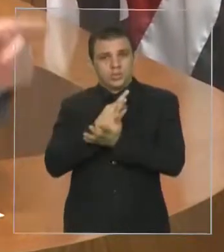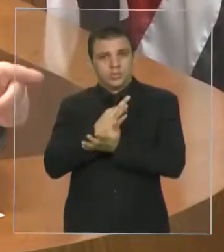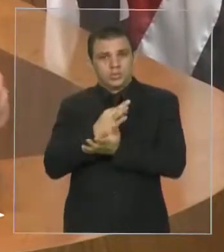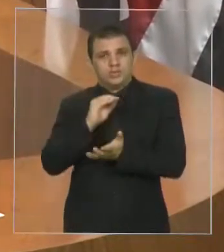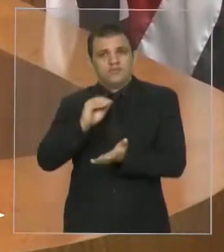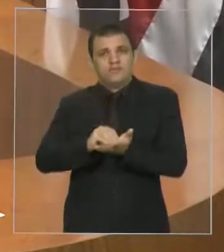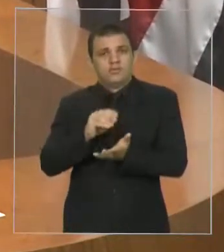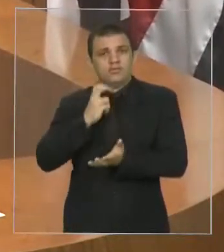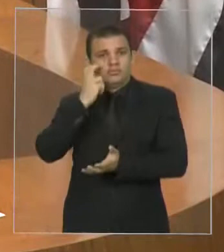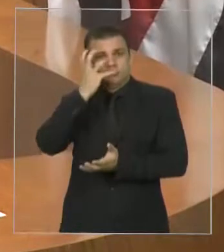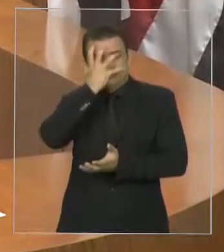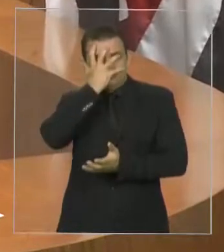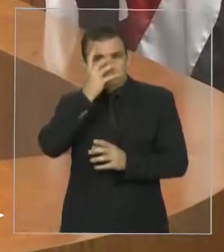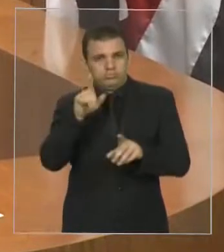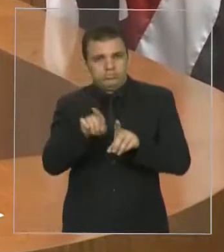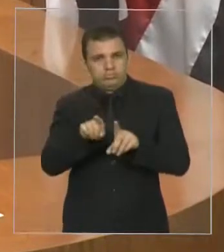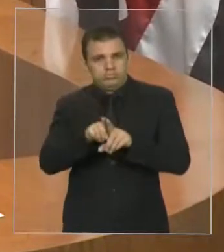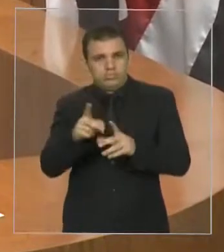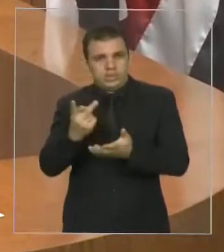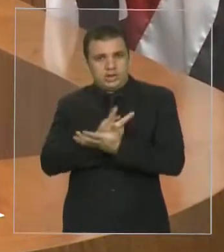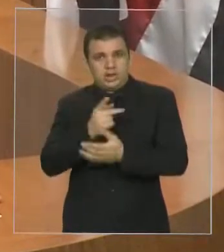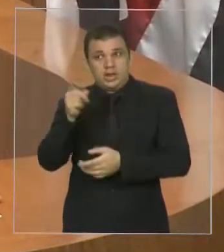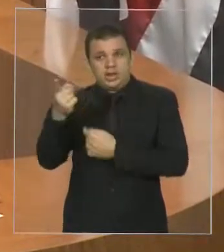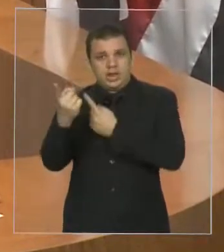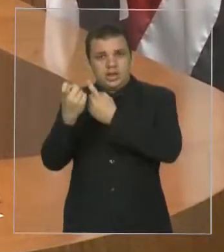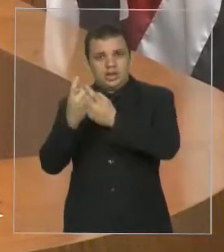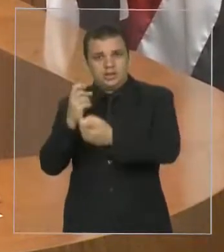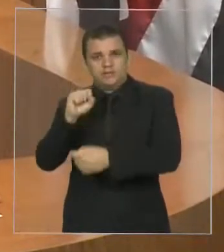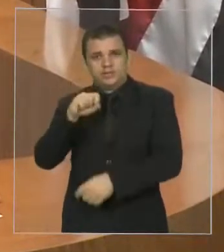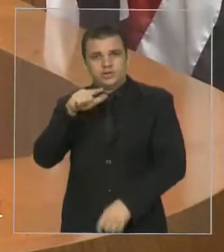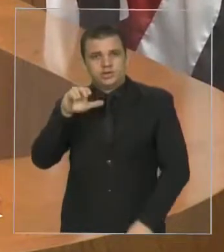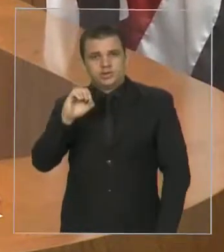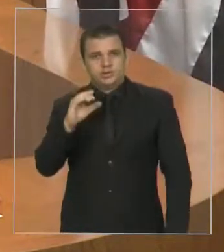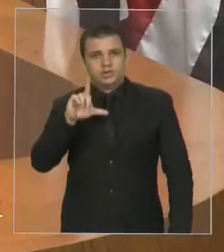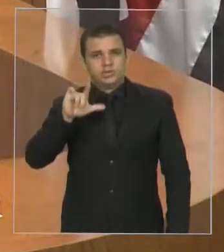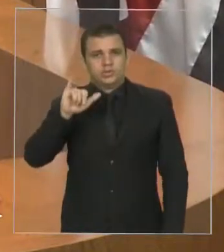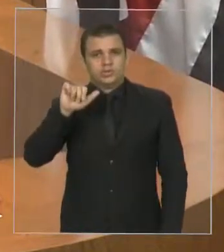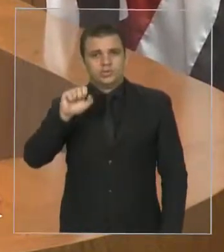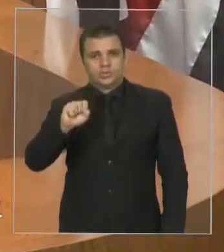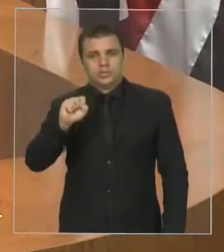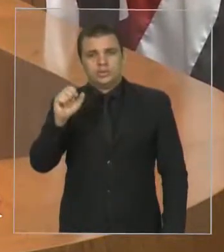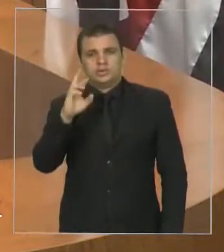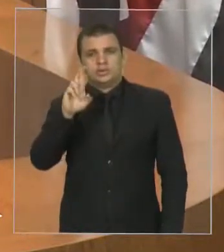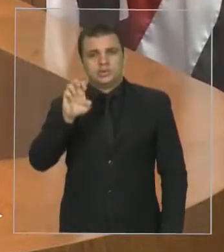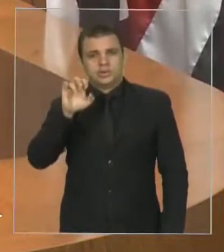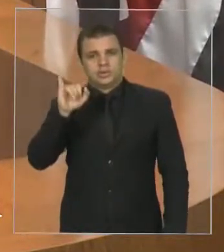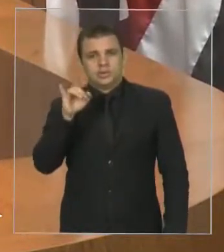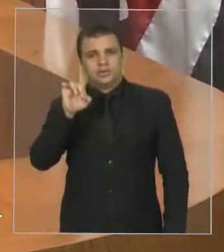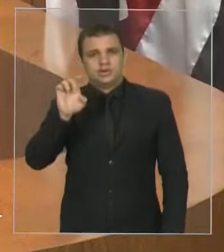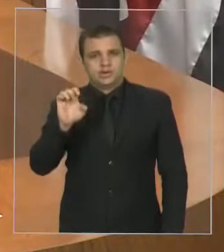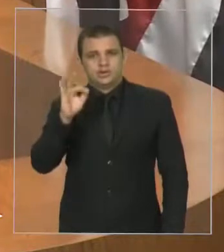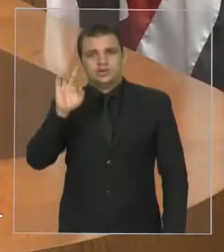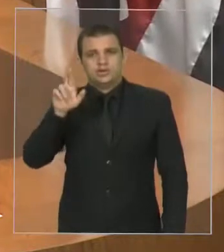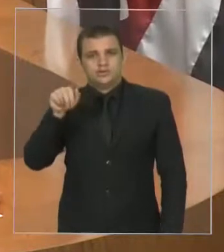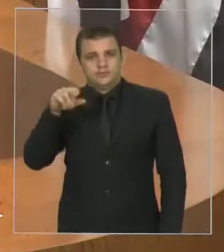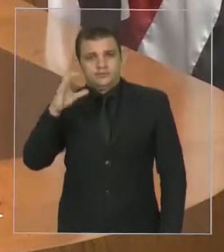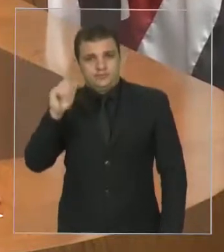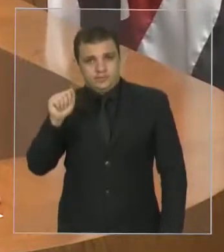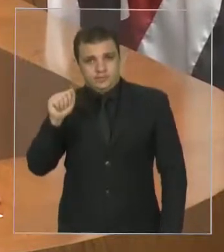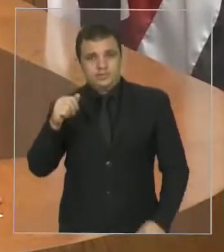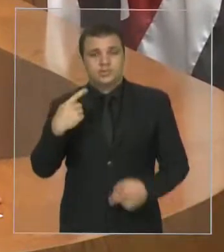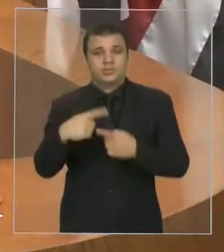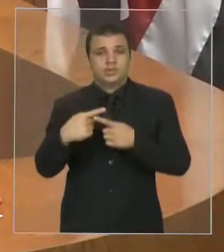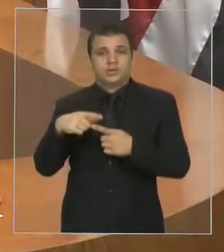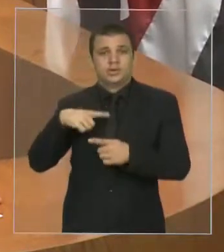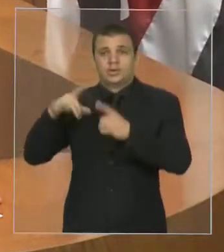imoral e ilegal, lá na São Luís Rei de França, quando foi alugado um prédio do então pré-candidato ao governo do estado, Edinho